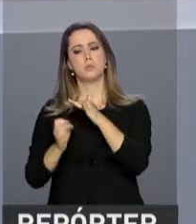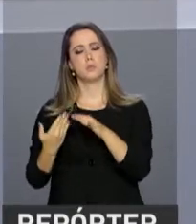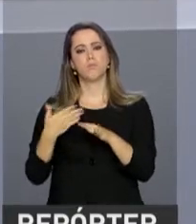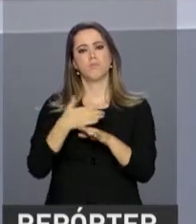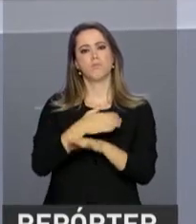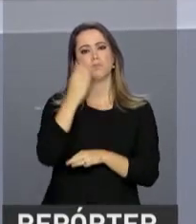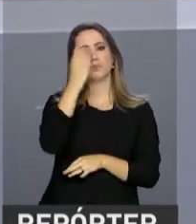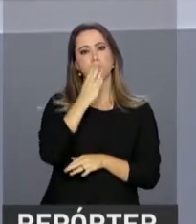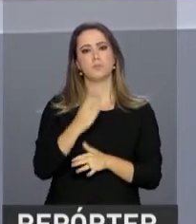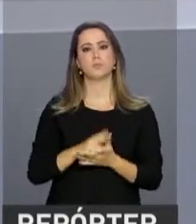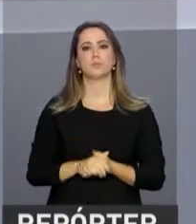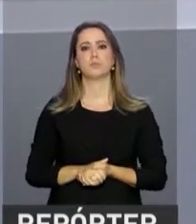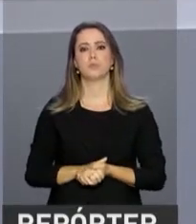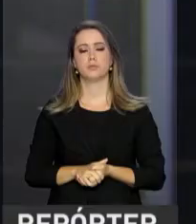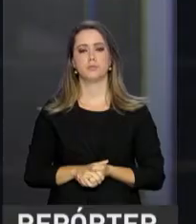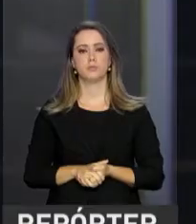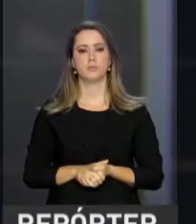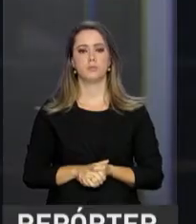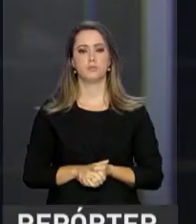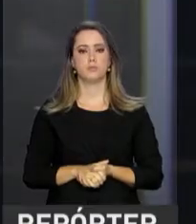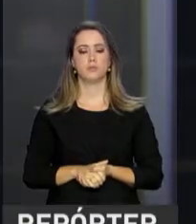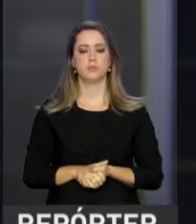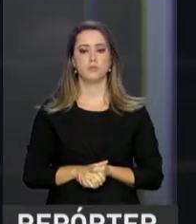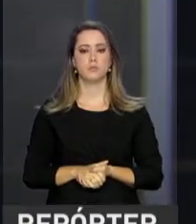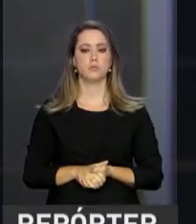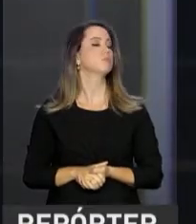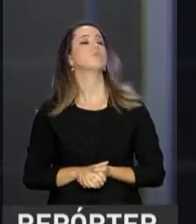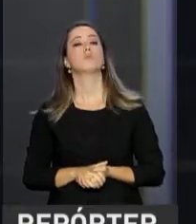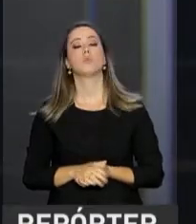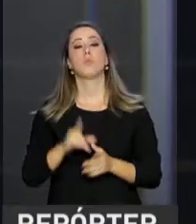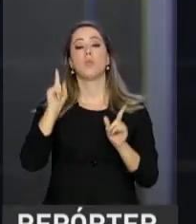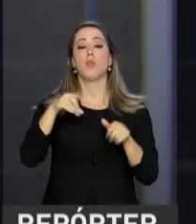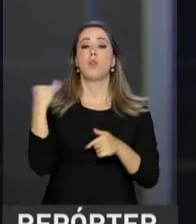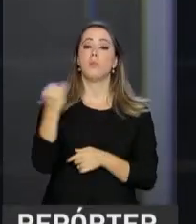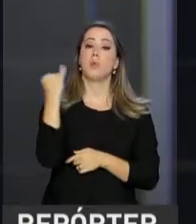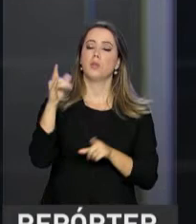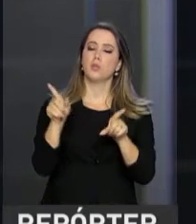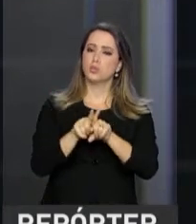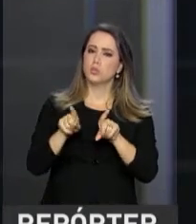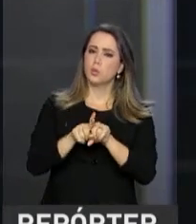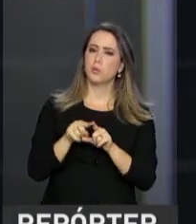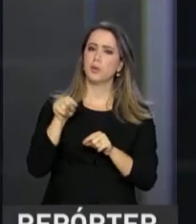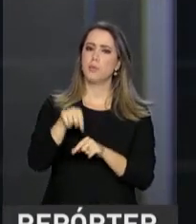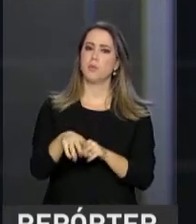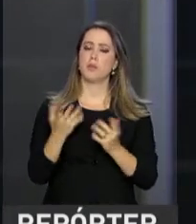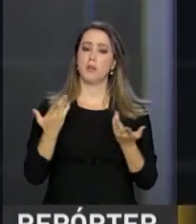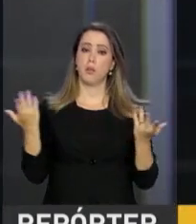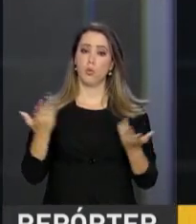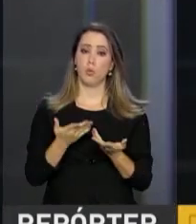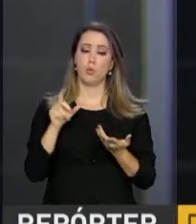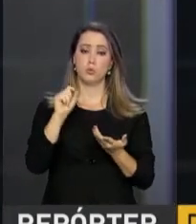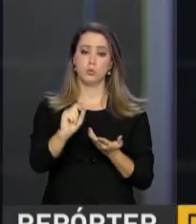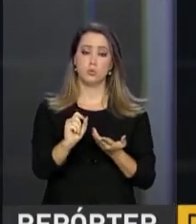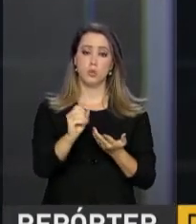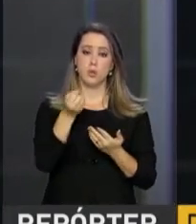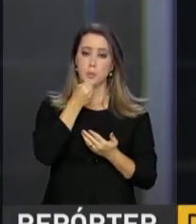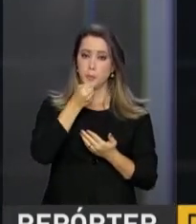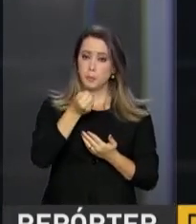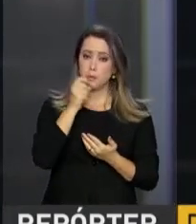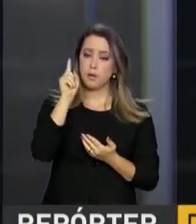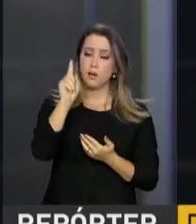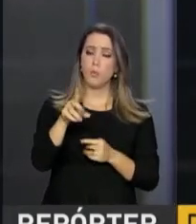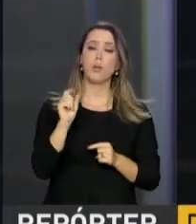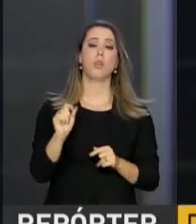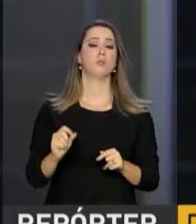empreendedor brasileiro passo importante também para essa sessão legislativa será